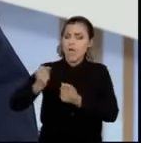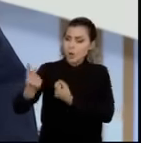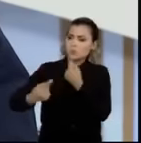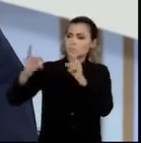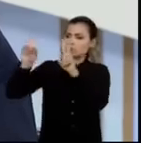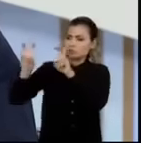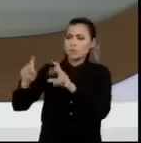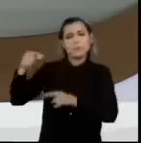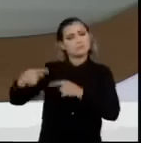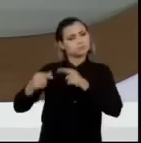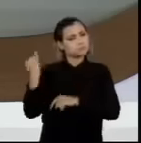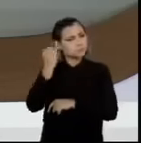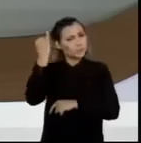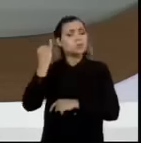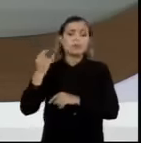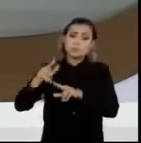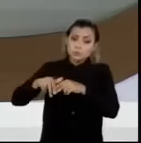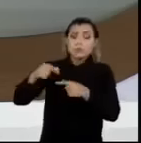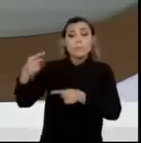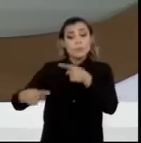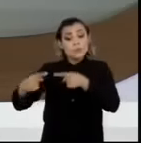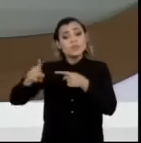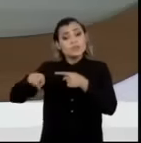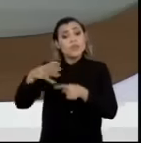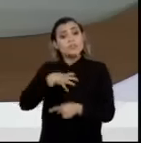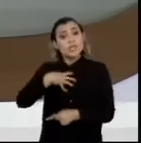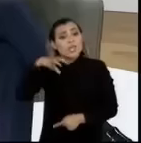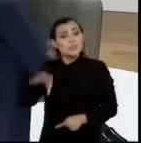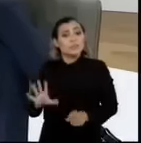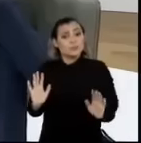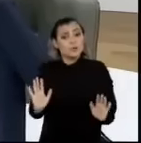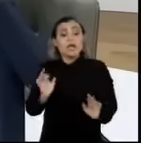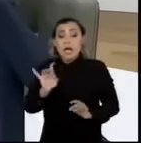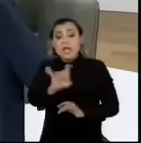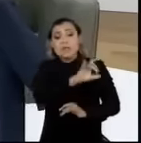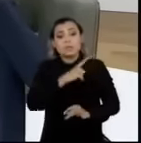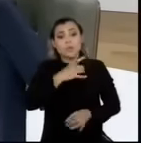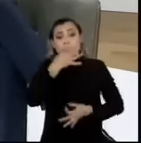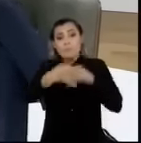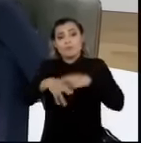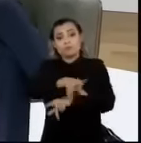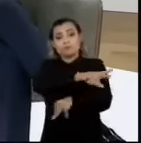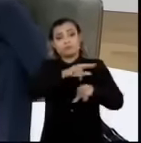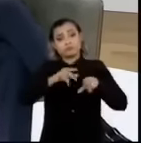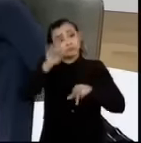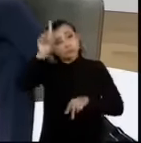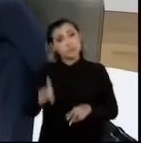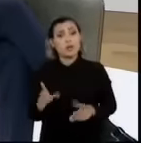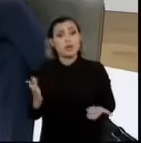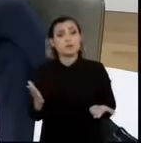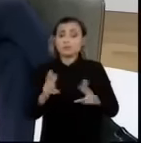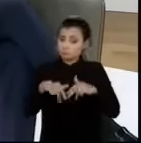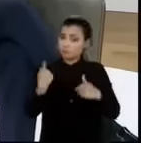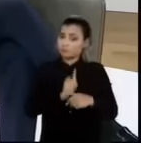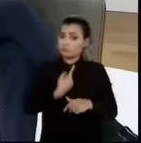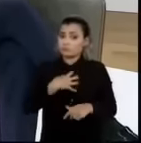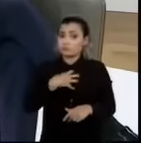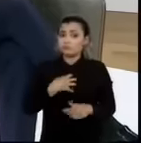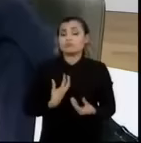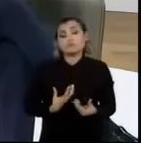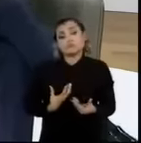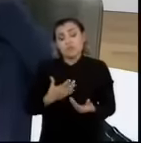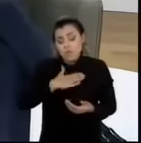discussão que são importantes. Então, política é realmente assim, cada um tem o direito à sua opinião e eu acho que nesse sentido tem